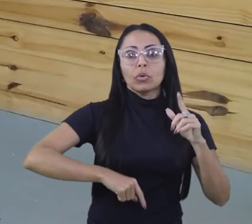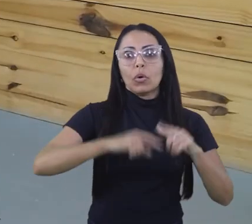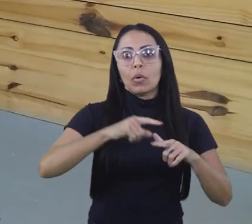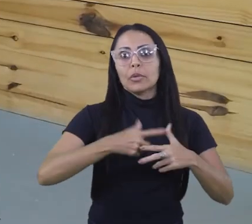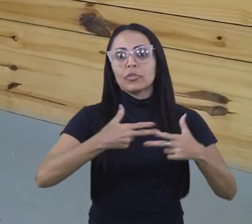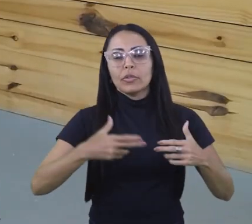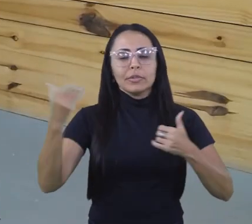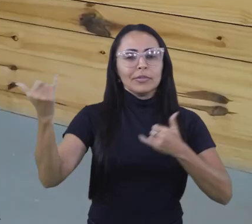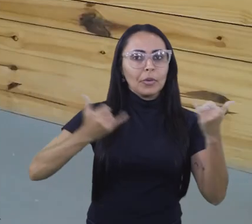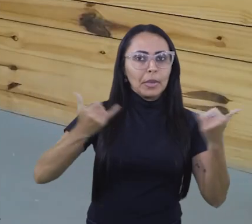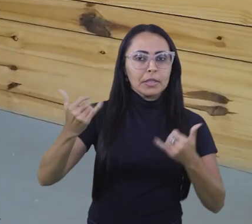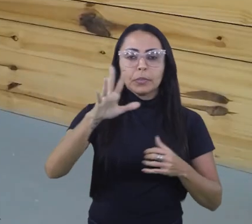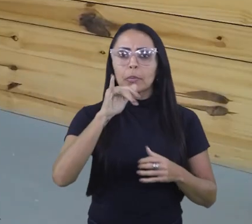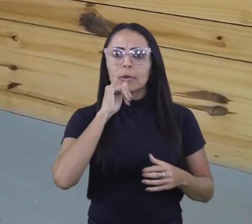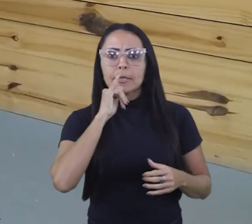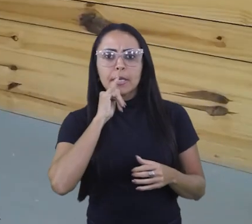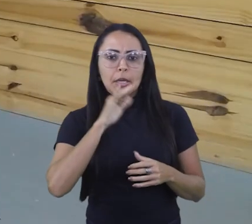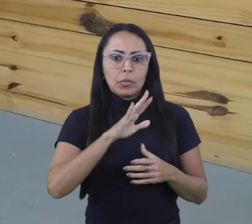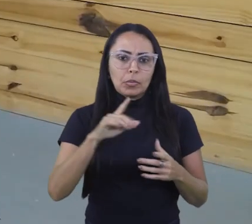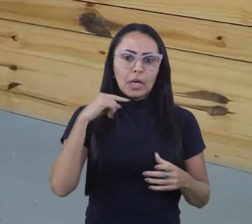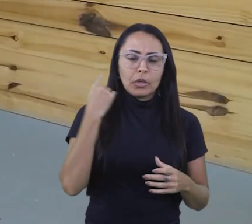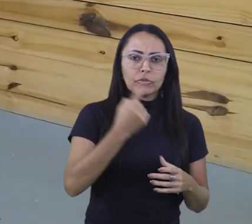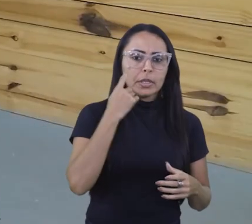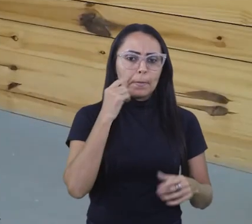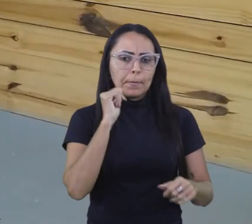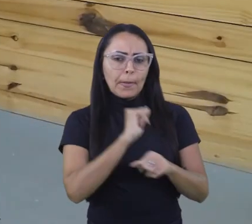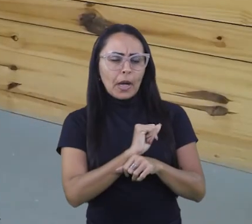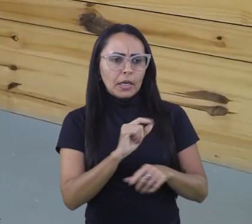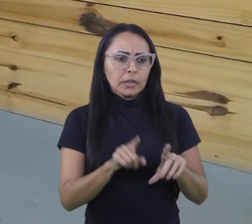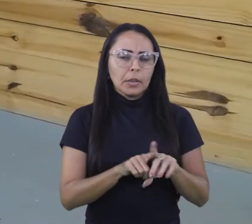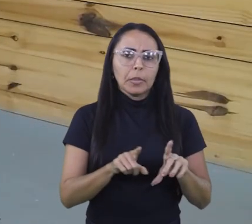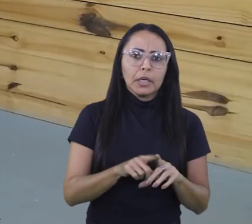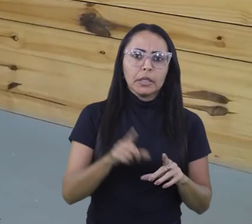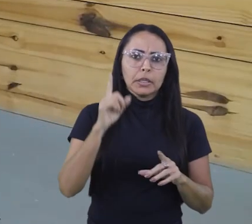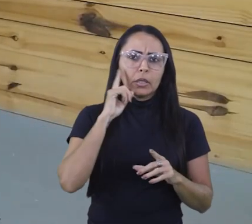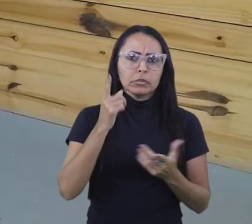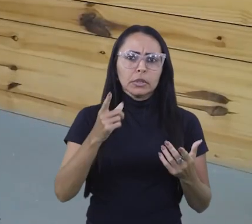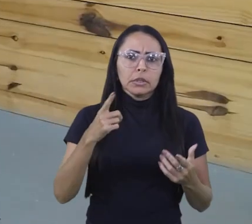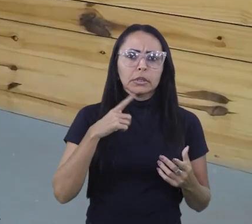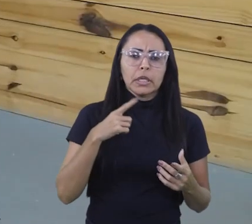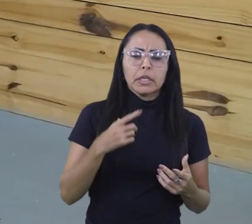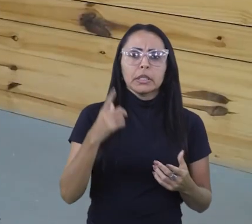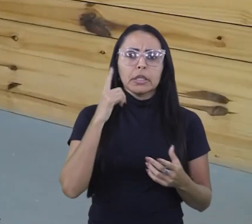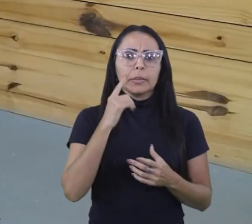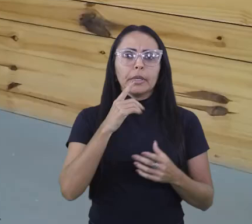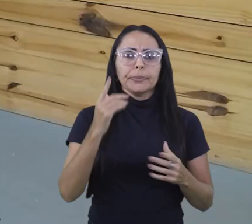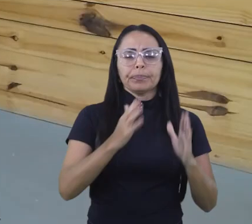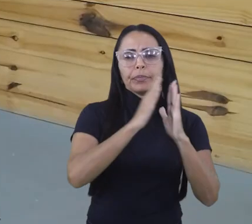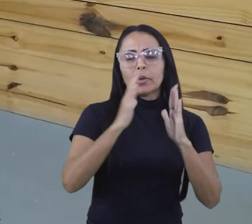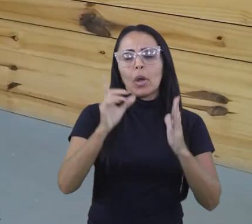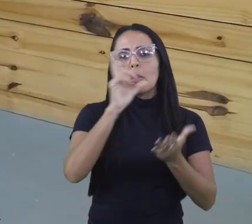de informação, como por exemplo também a gente fala muito em livro, mas nesse momento também havia um boom de artigos,